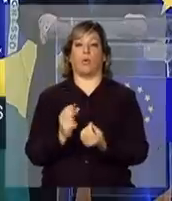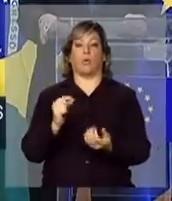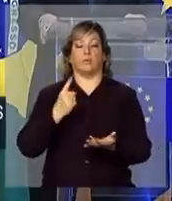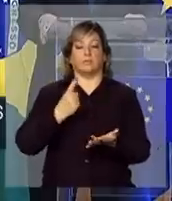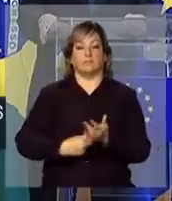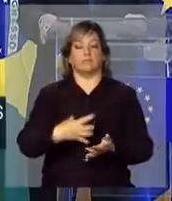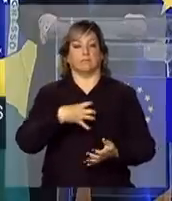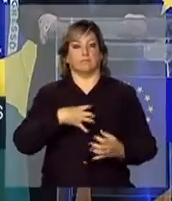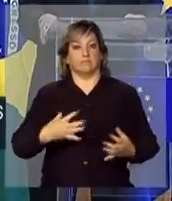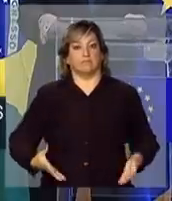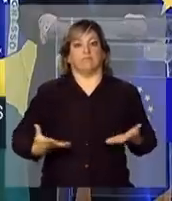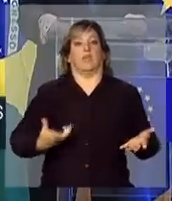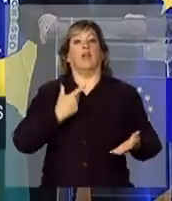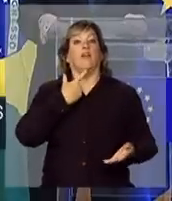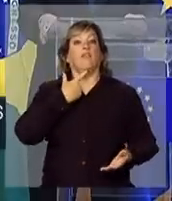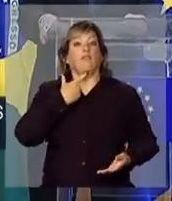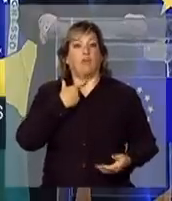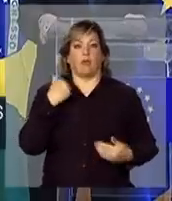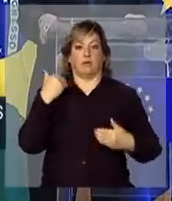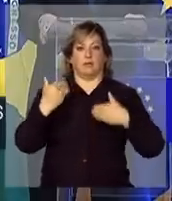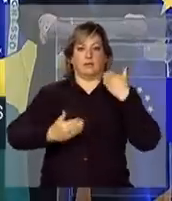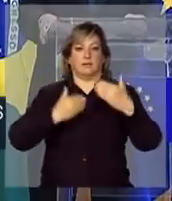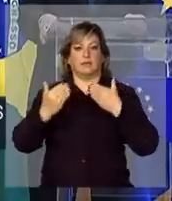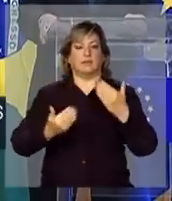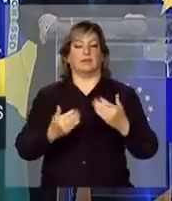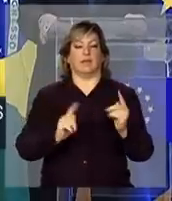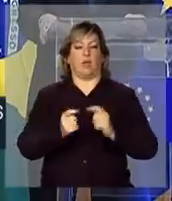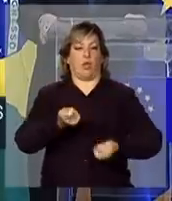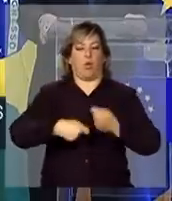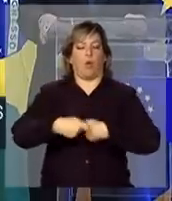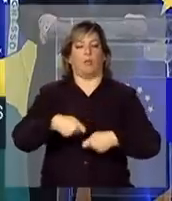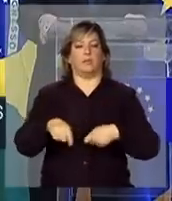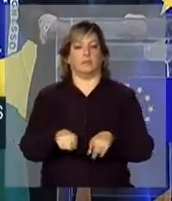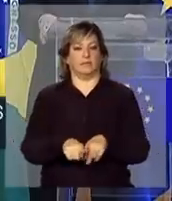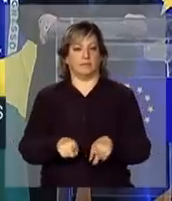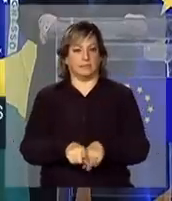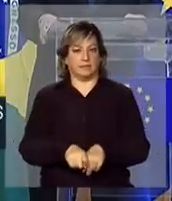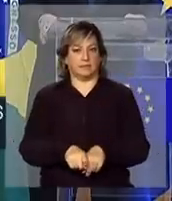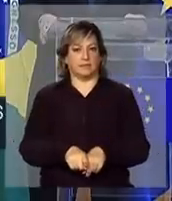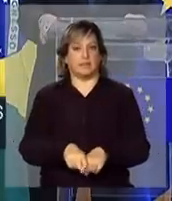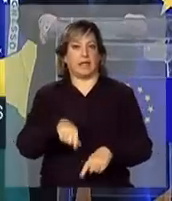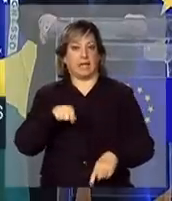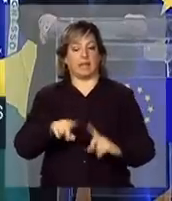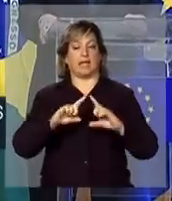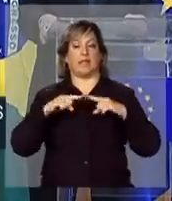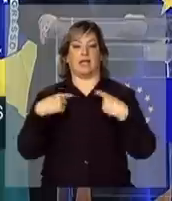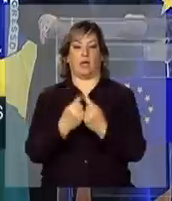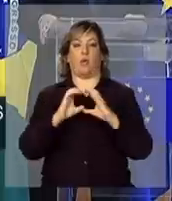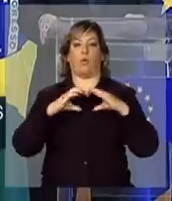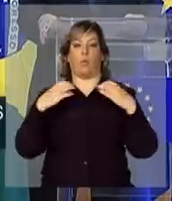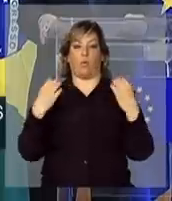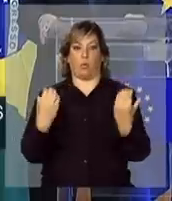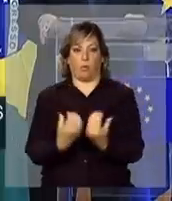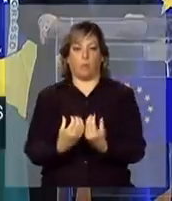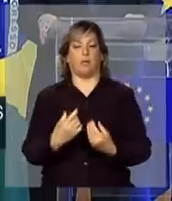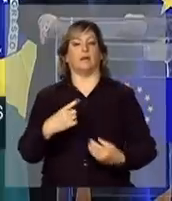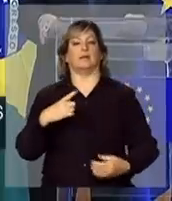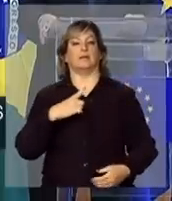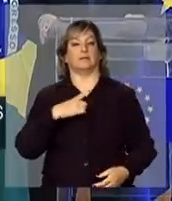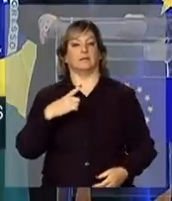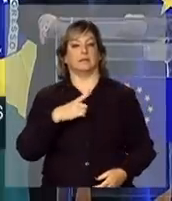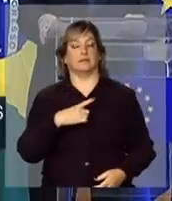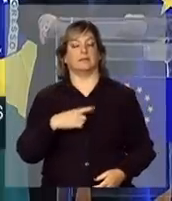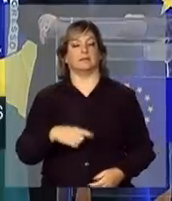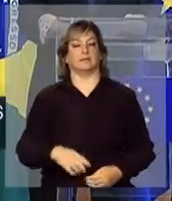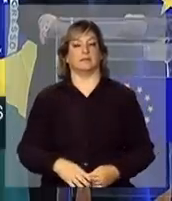ambição. Ambição, sobretudo, em matéria de economia e comércio. Esta reunião de cúpula é uma